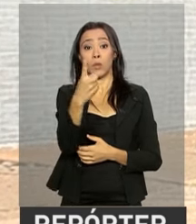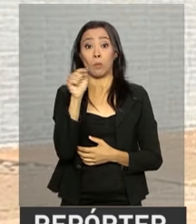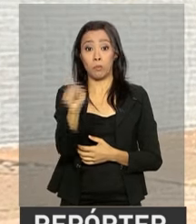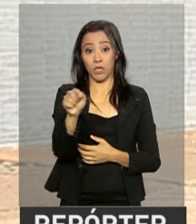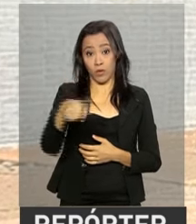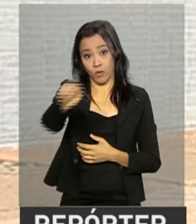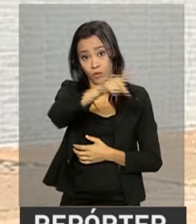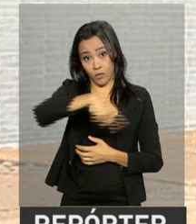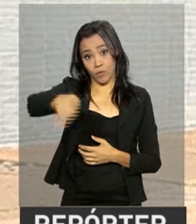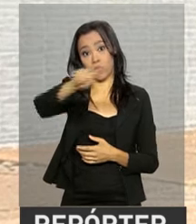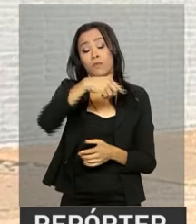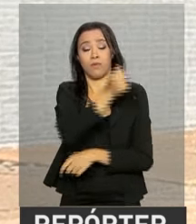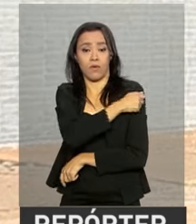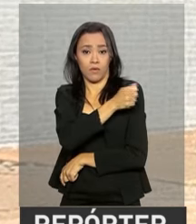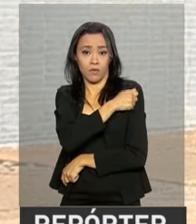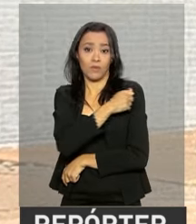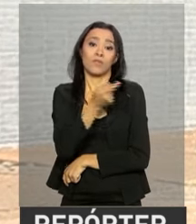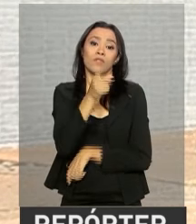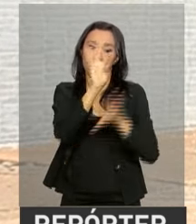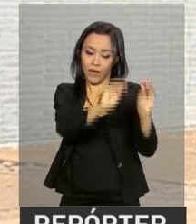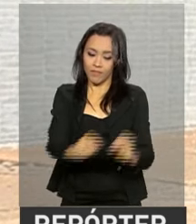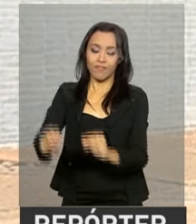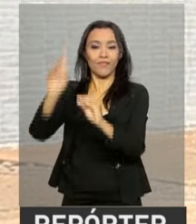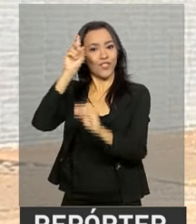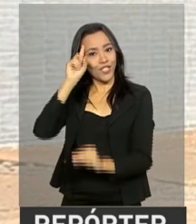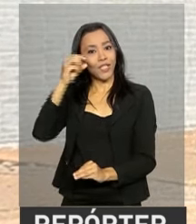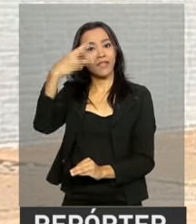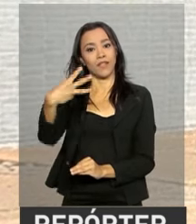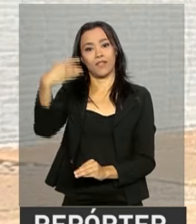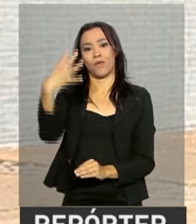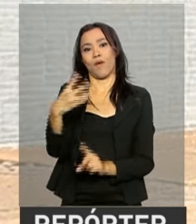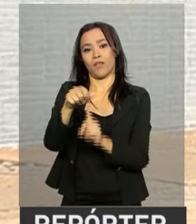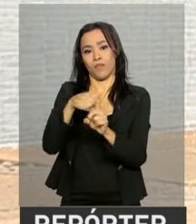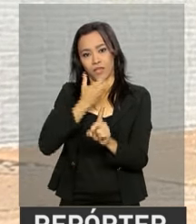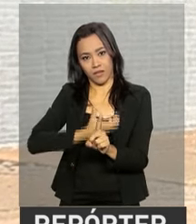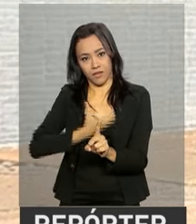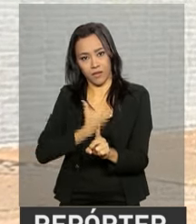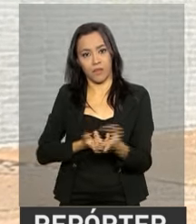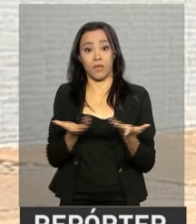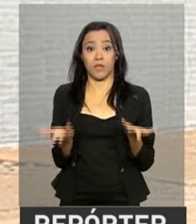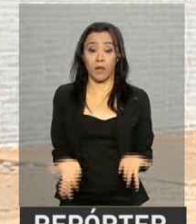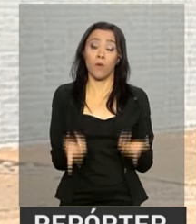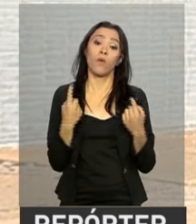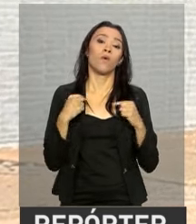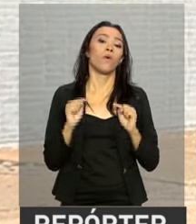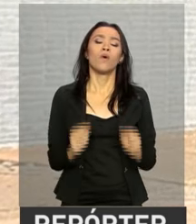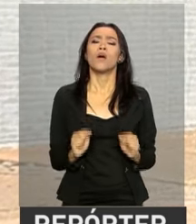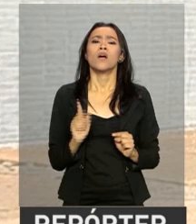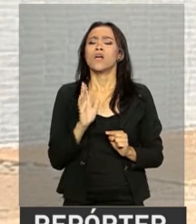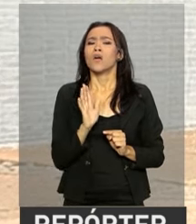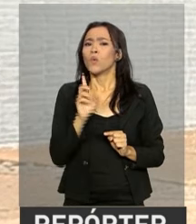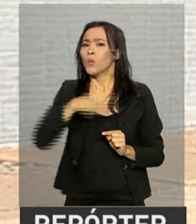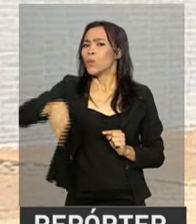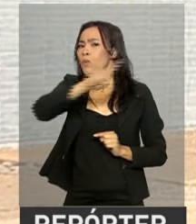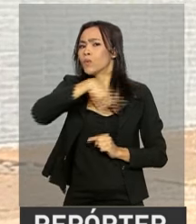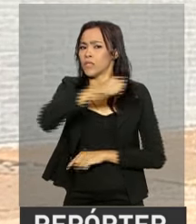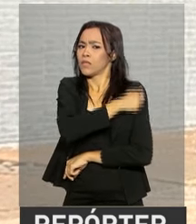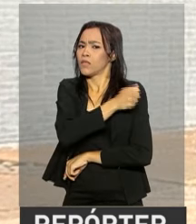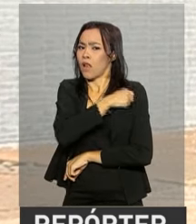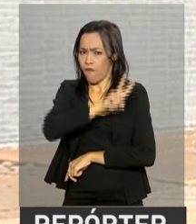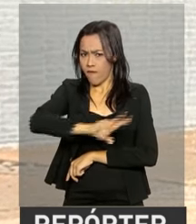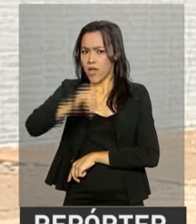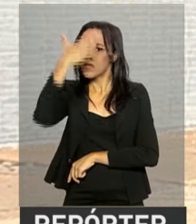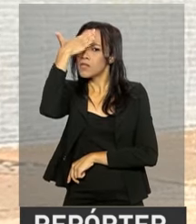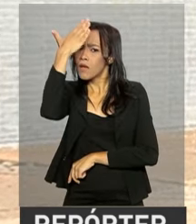vão fazer as provas nos dias 3 e 4 de dezembro. No resultado final, os estudantes vão poder saber